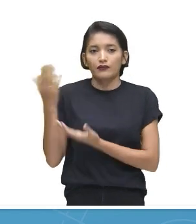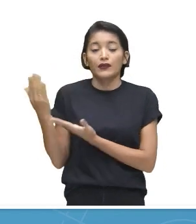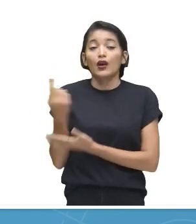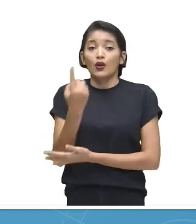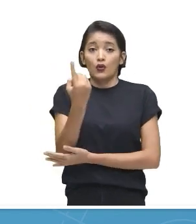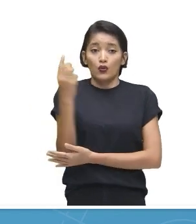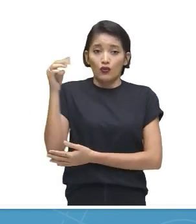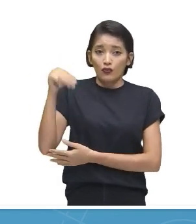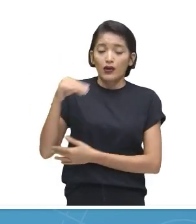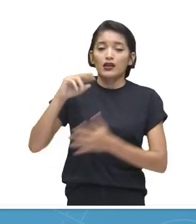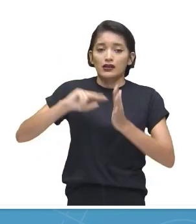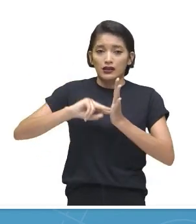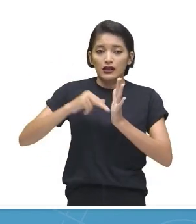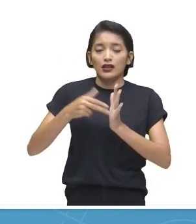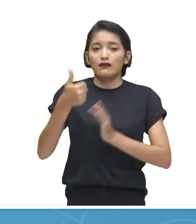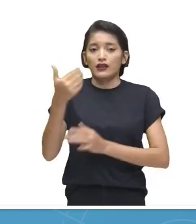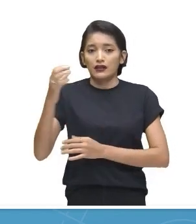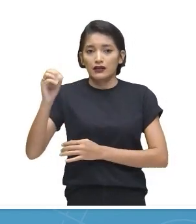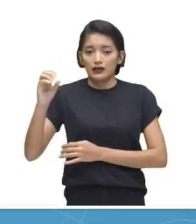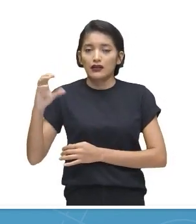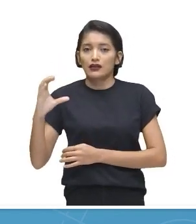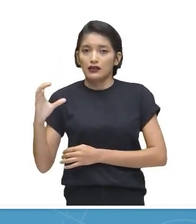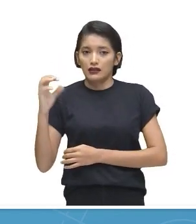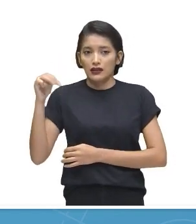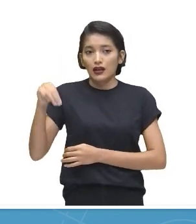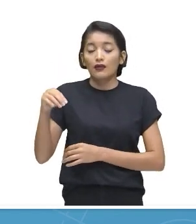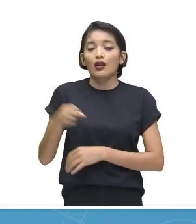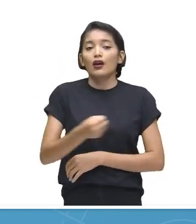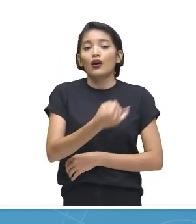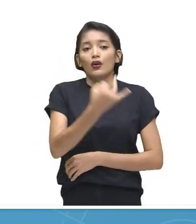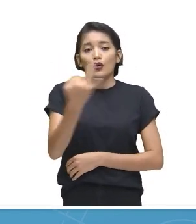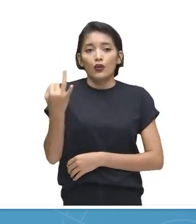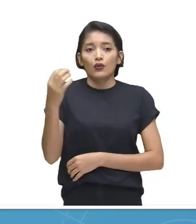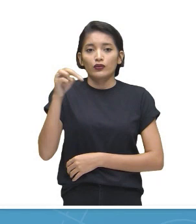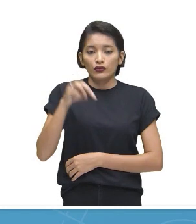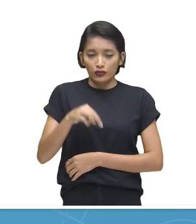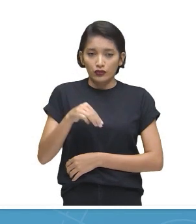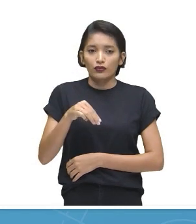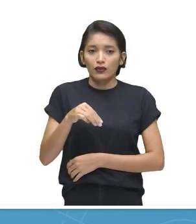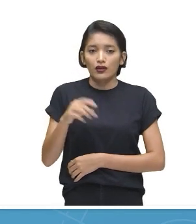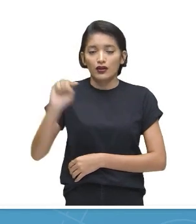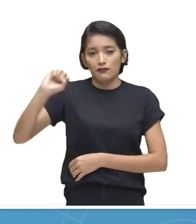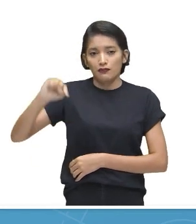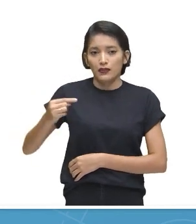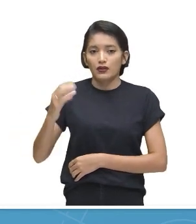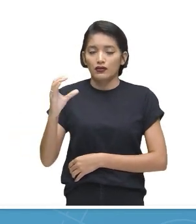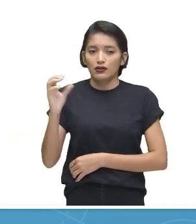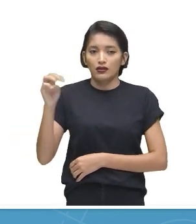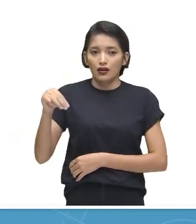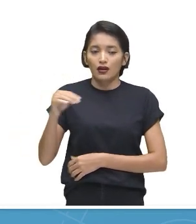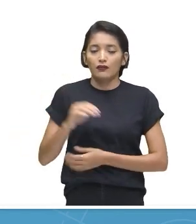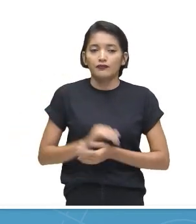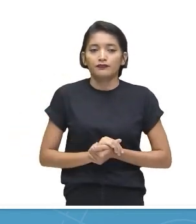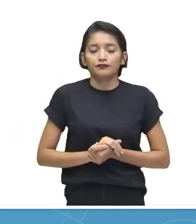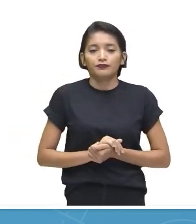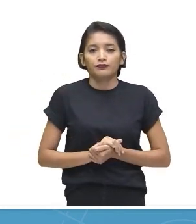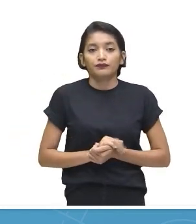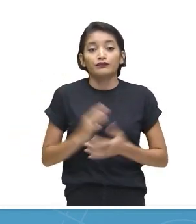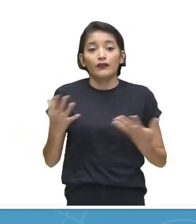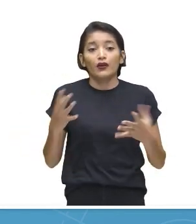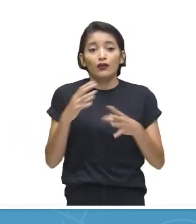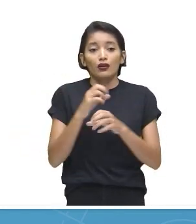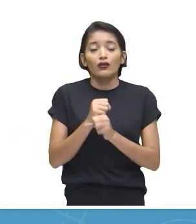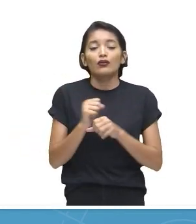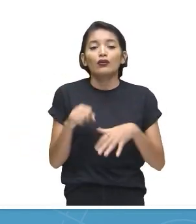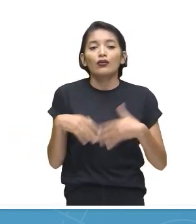metro equivale a 100 centímetros, quantos metros equivalem a 1000 centímetros? Então, você fez lá a sua conta e você